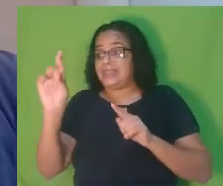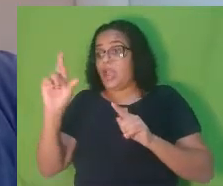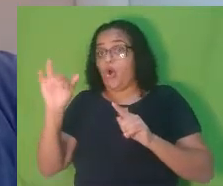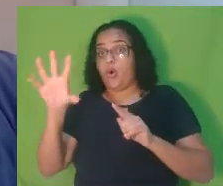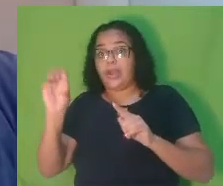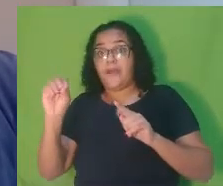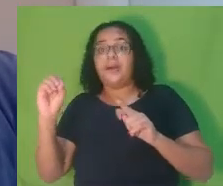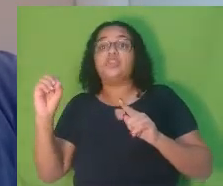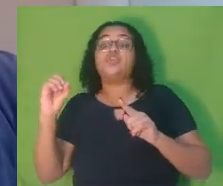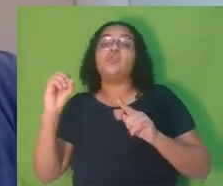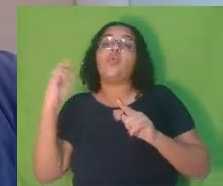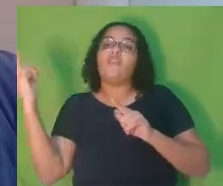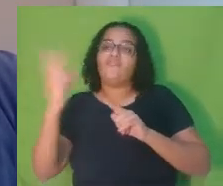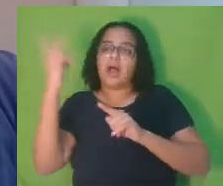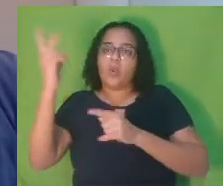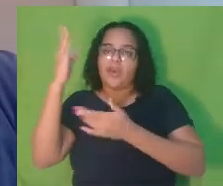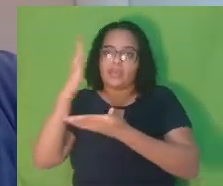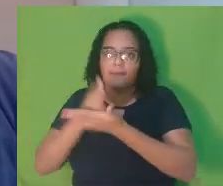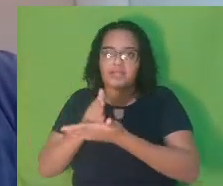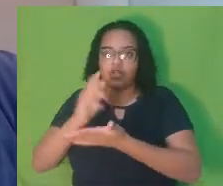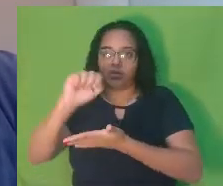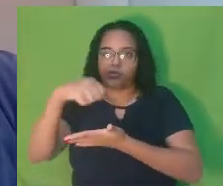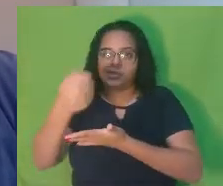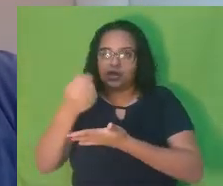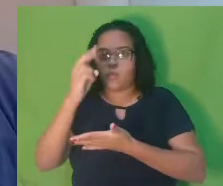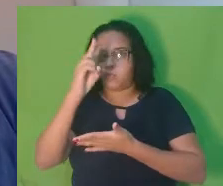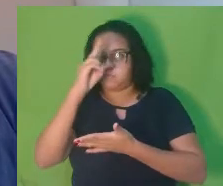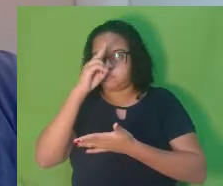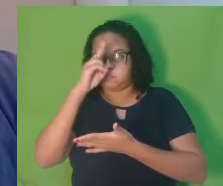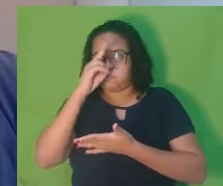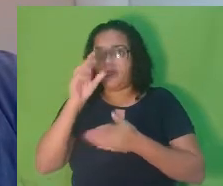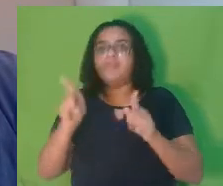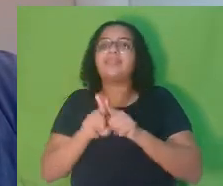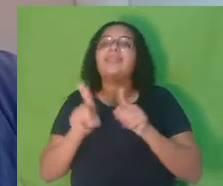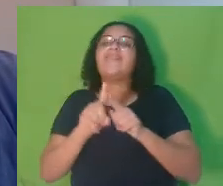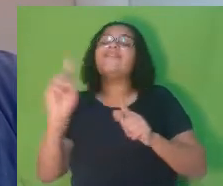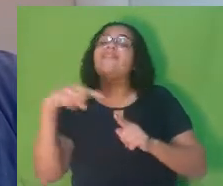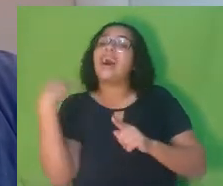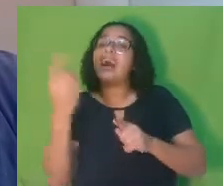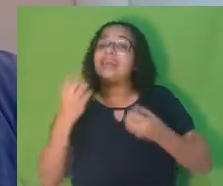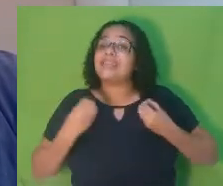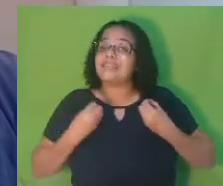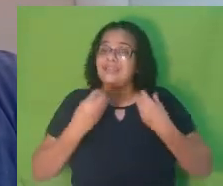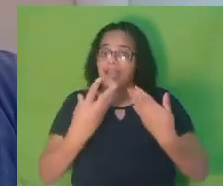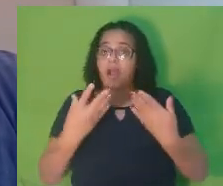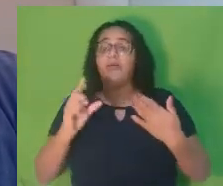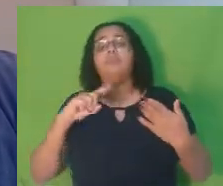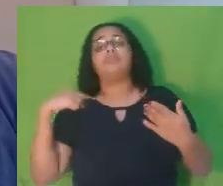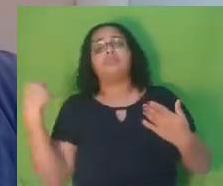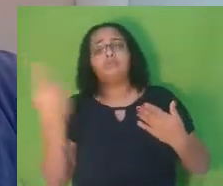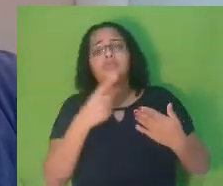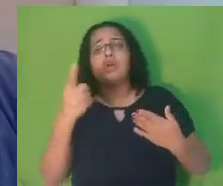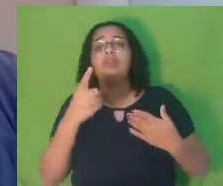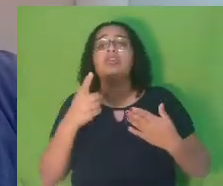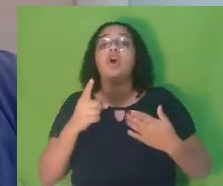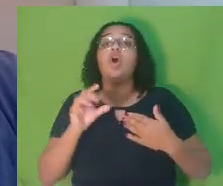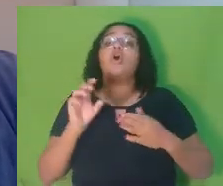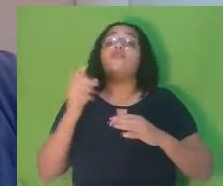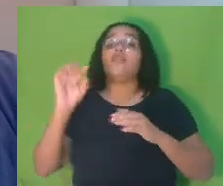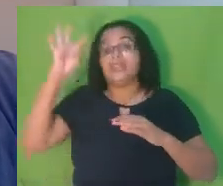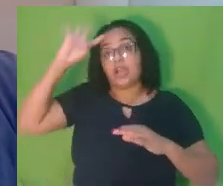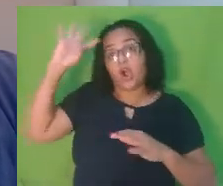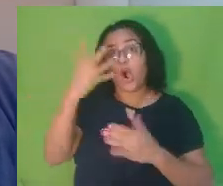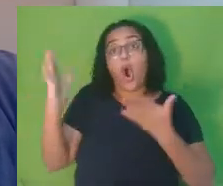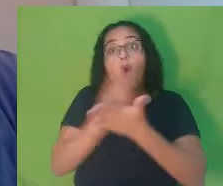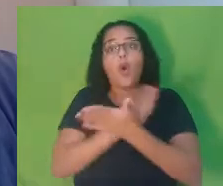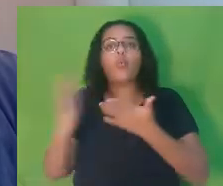valor intermediário. Com esse teorema, será possível garantir a existência de